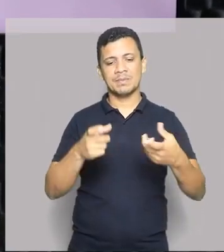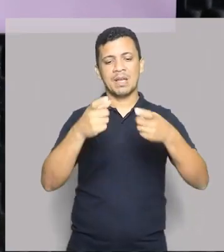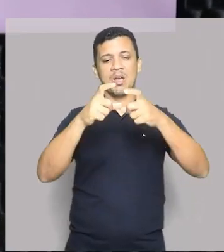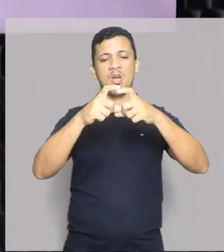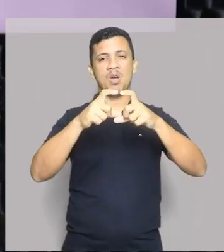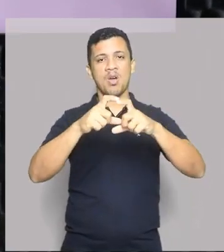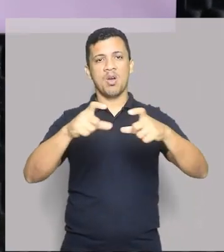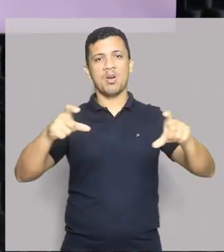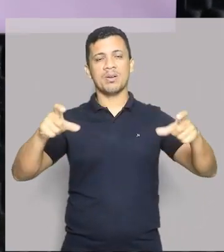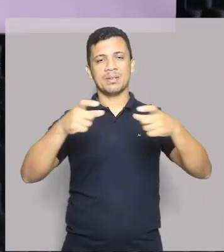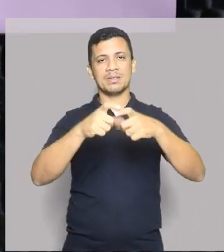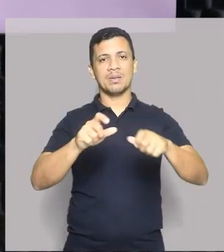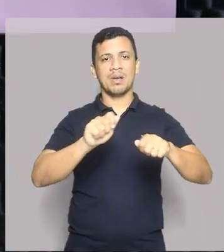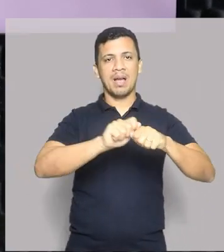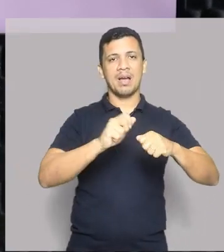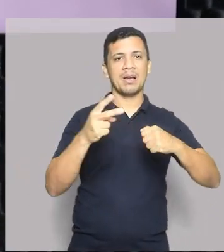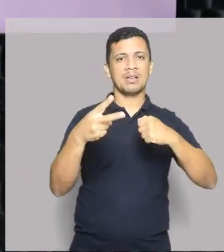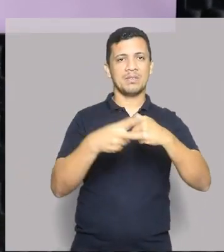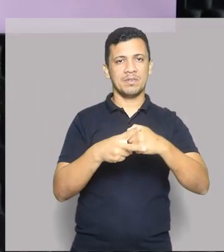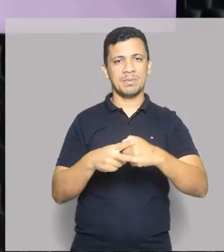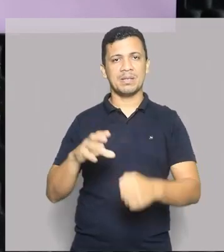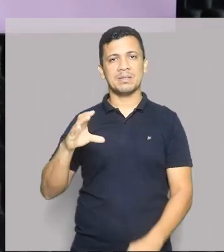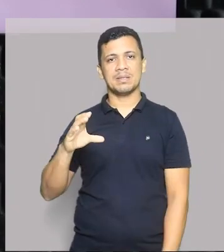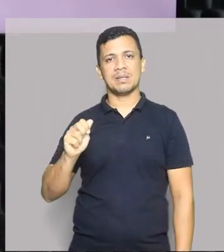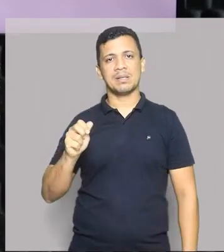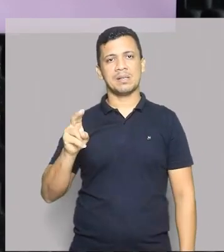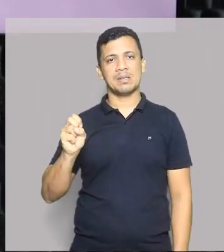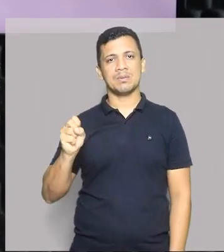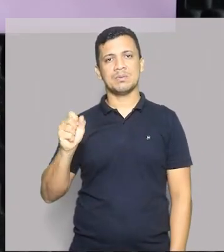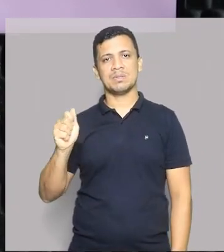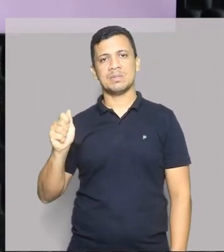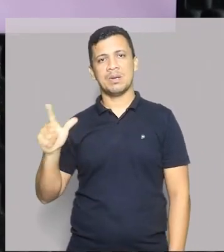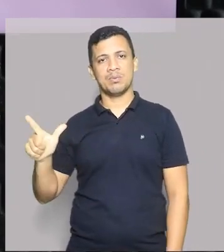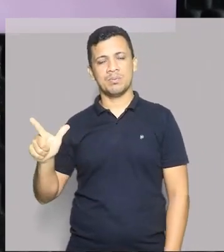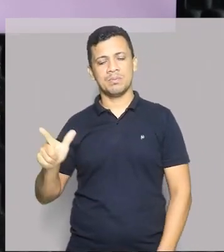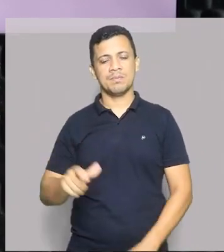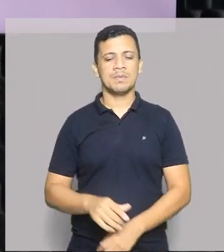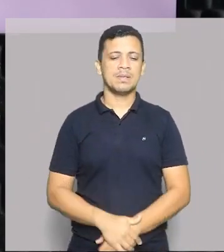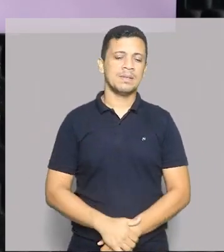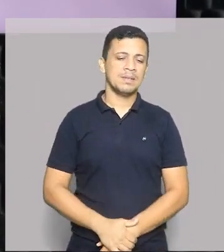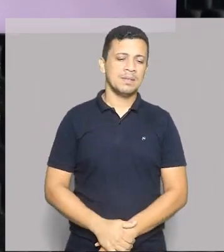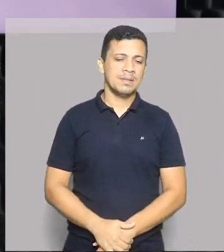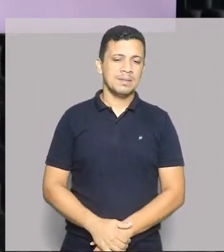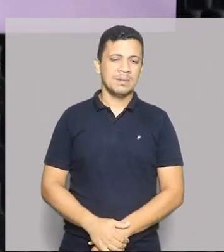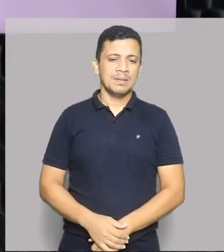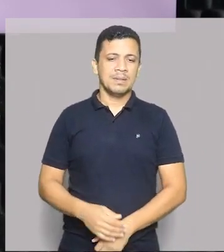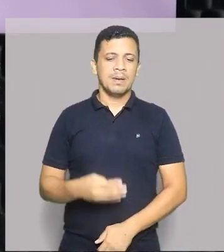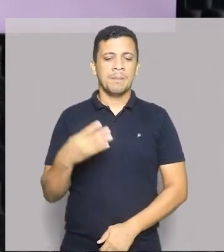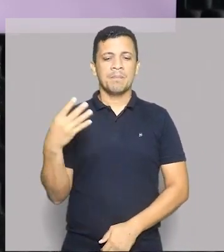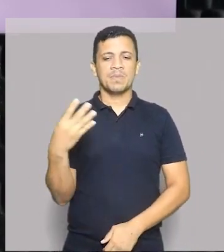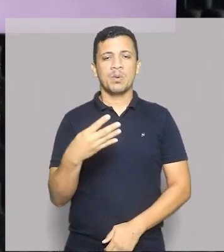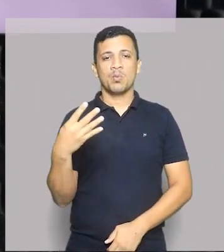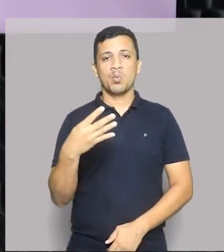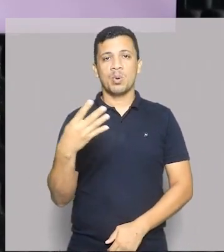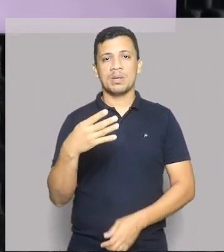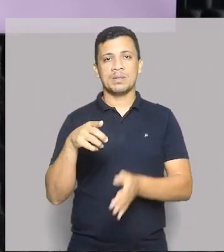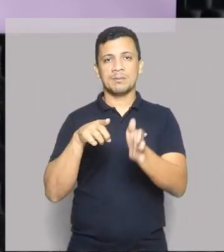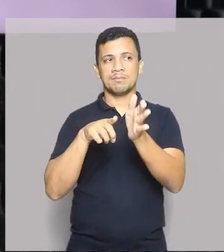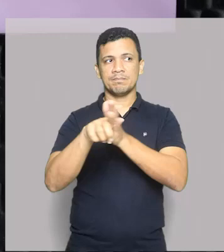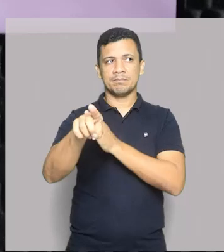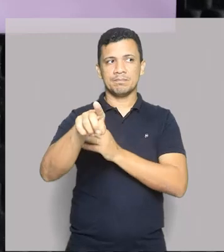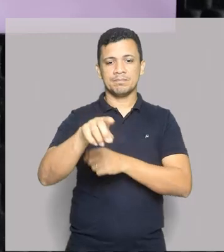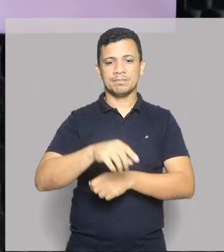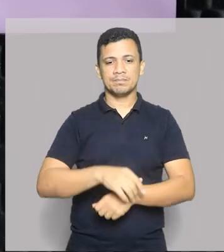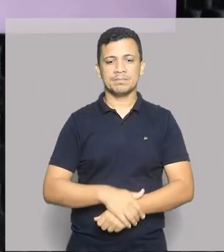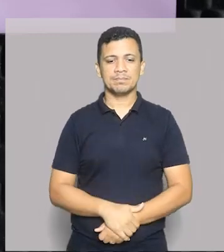orações adverbiais causais, tá bom? Pronto, vamos então aqui para a quarta questão. A